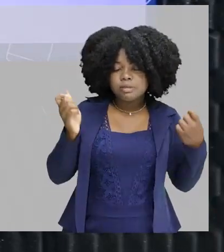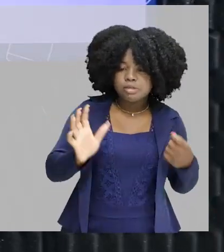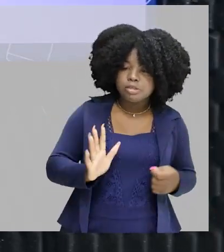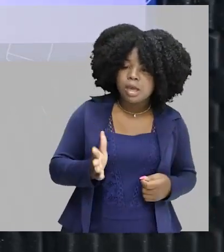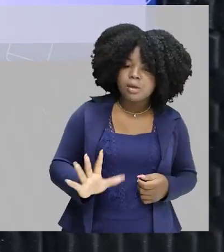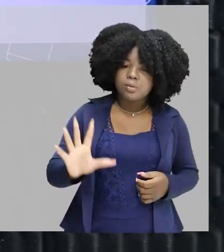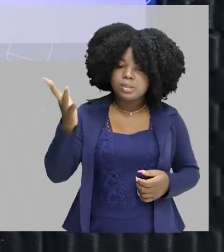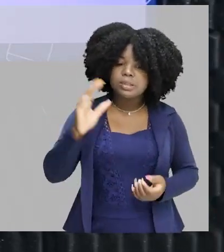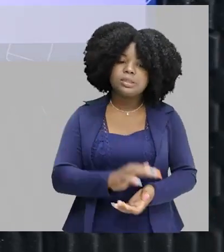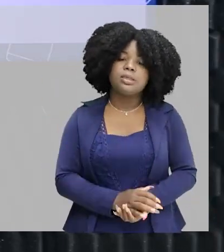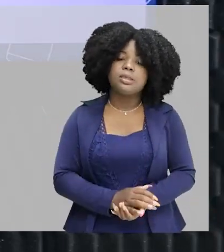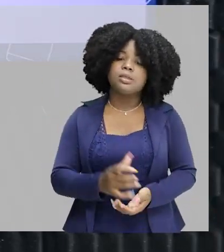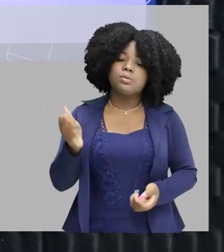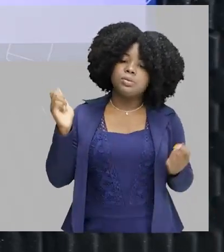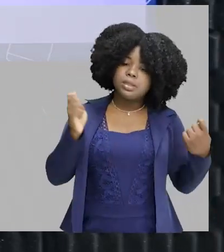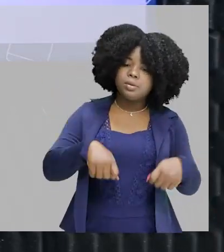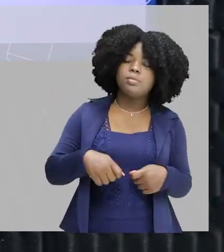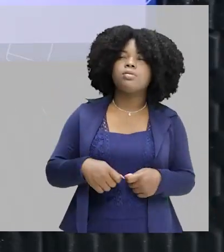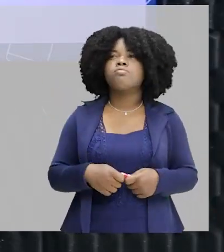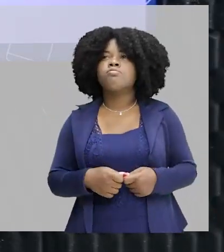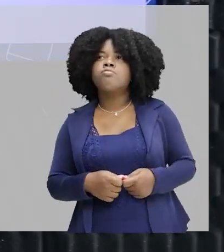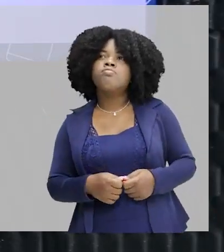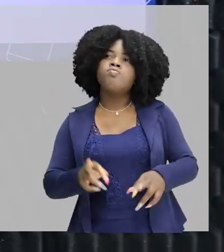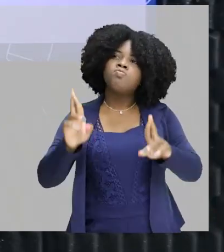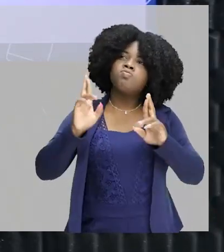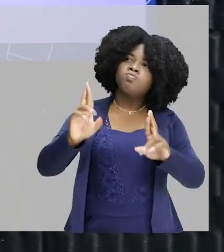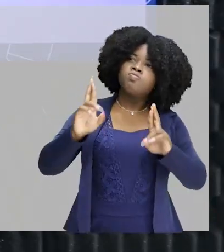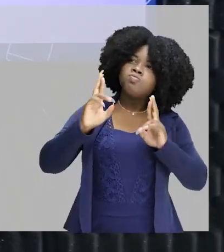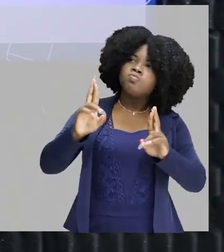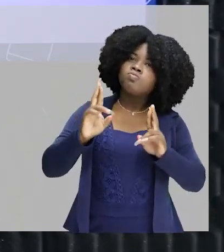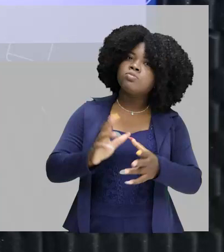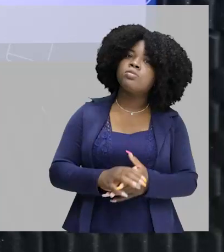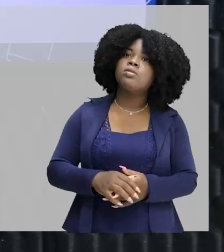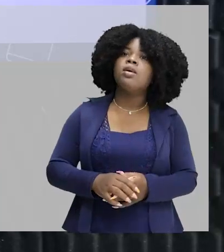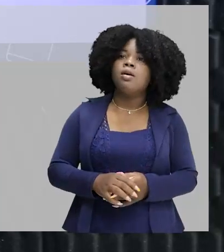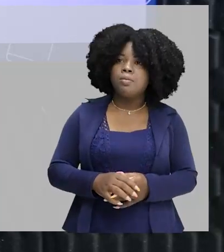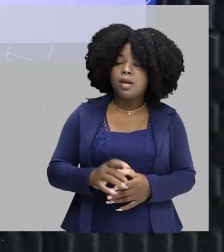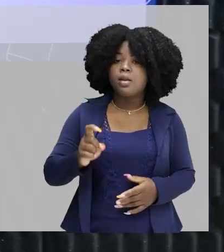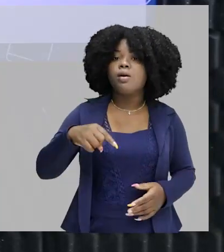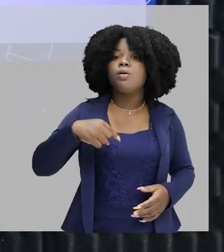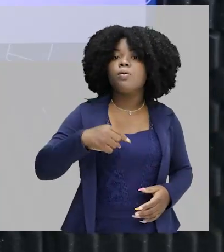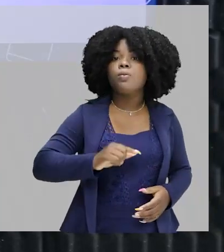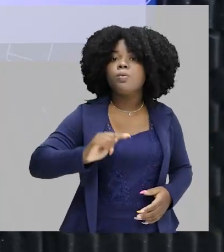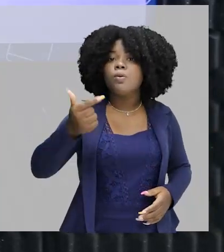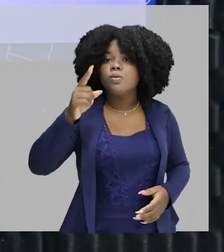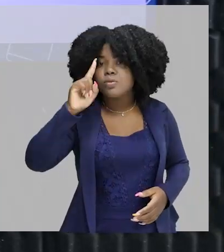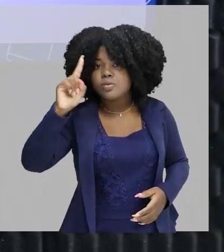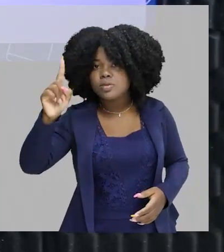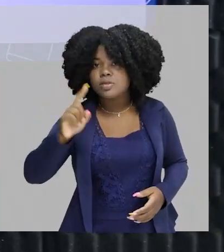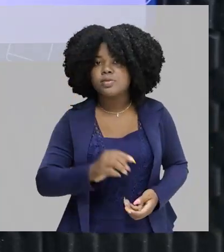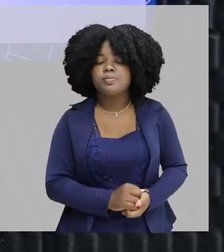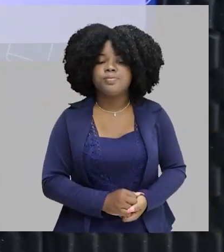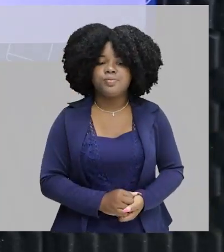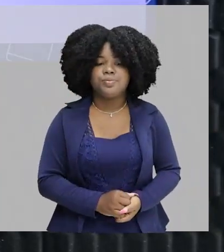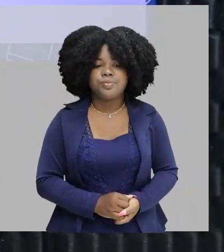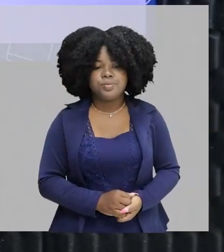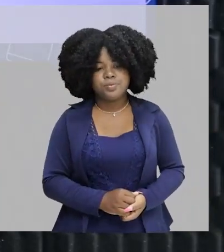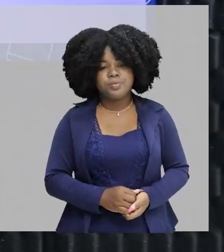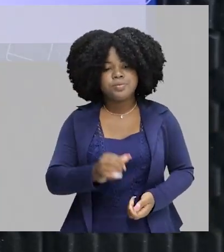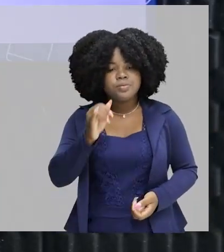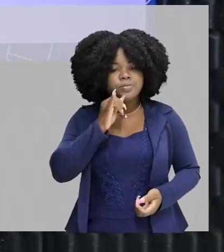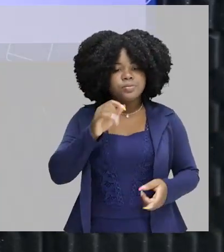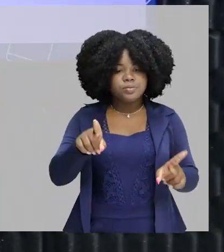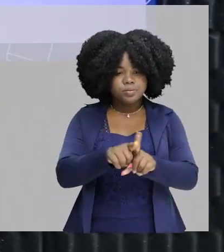ele consegue fazer uma previsão para o dia seguinte, certo? Uma montadora